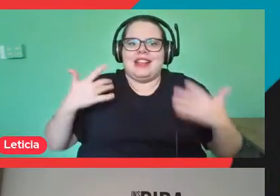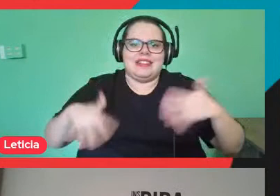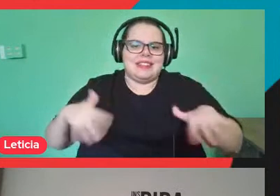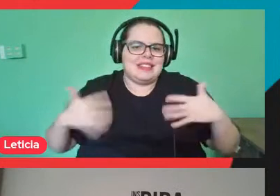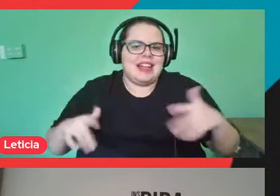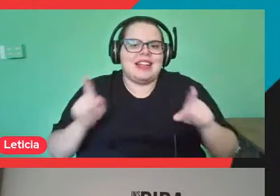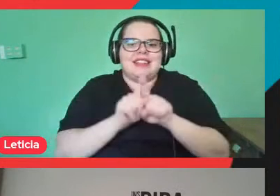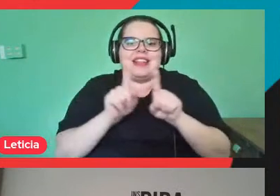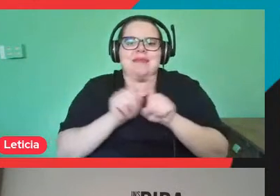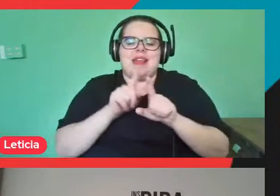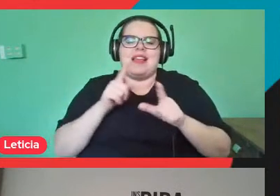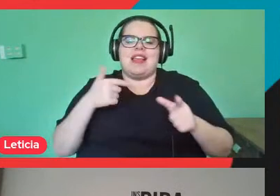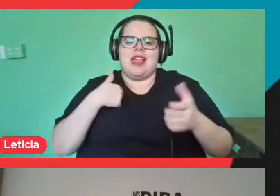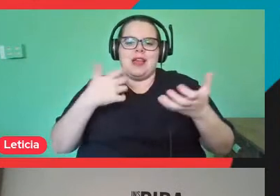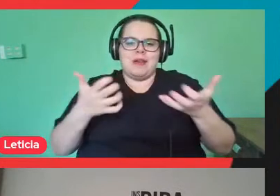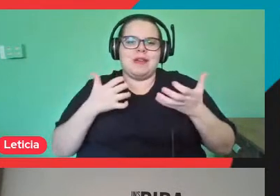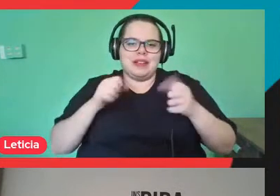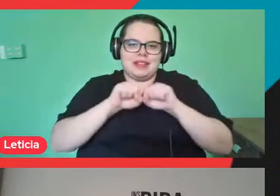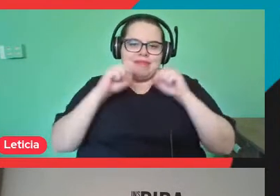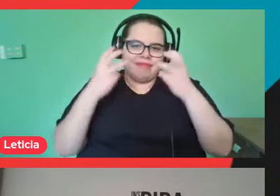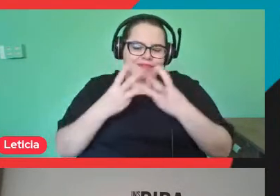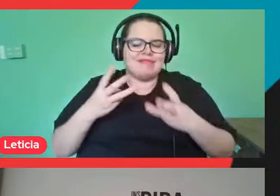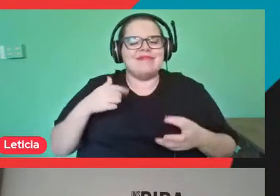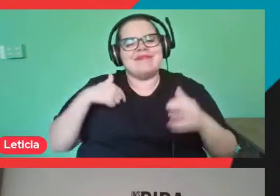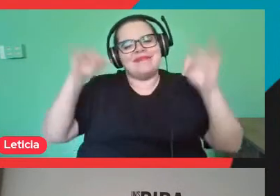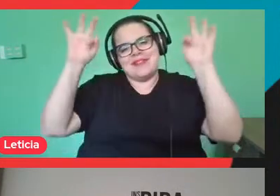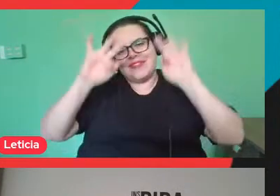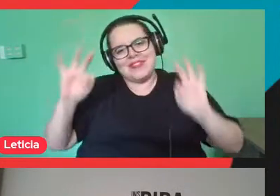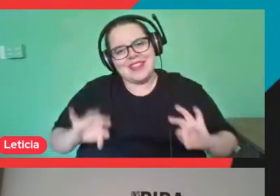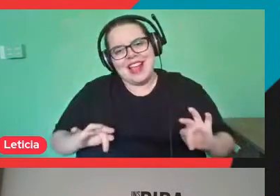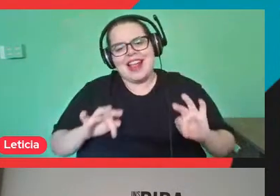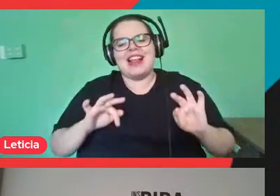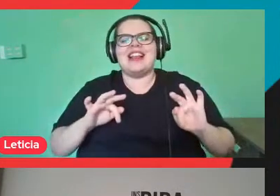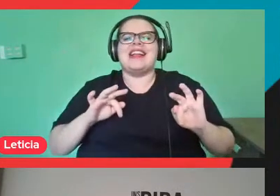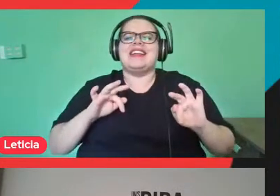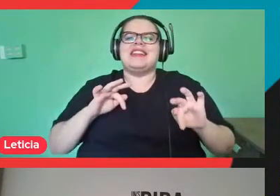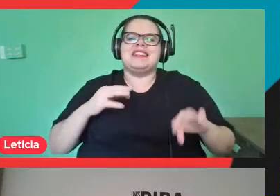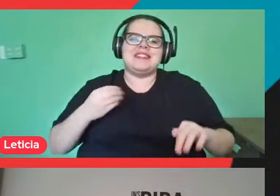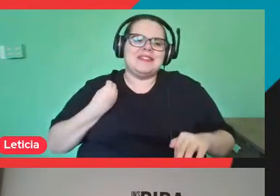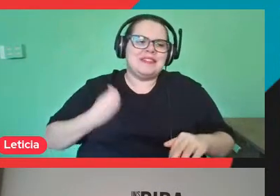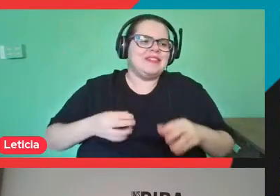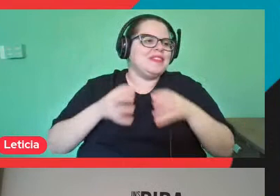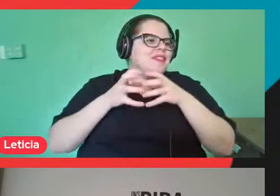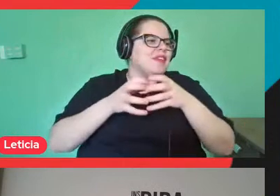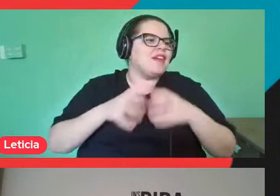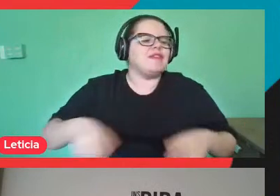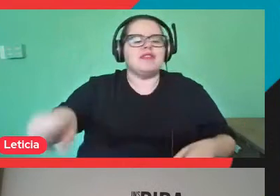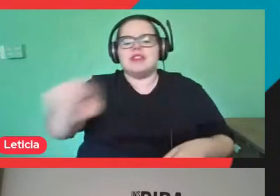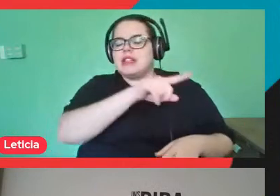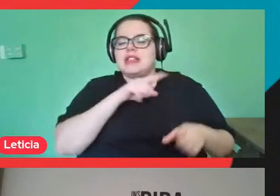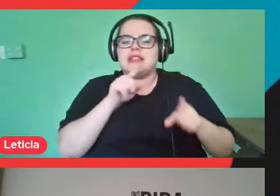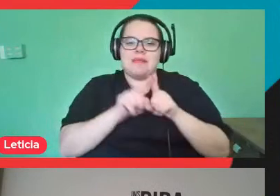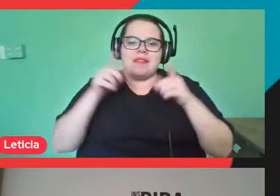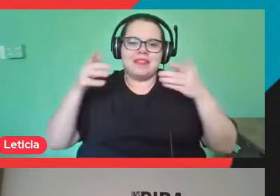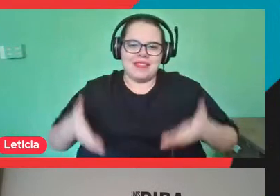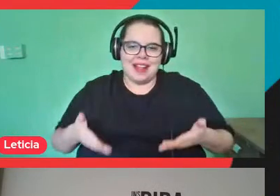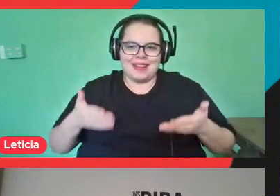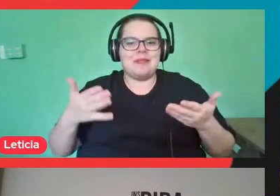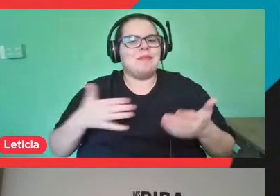também quis me tornar uma facilitadora e estou super feliz de poder estar vivendo isso com vocês e de estar nessa sala.